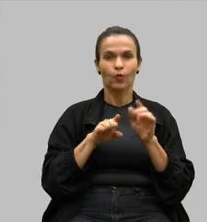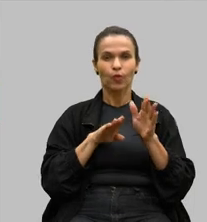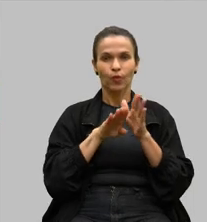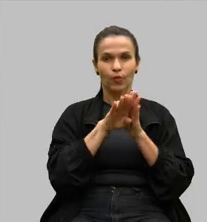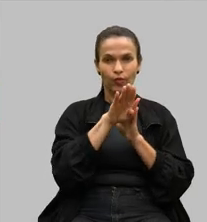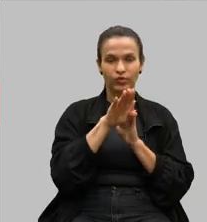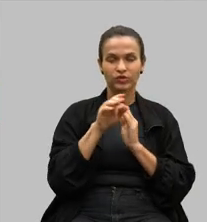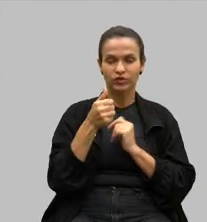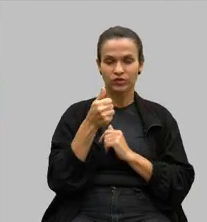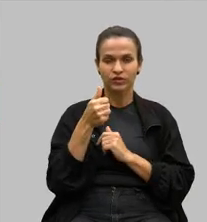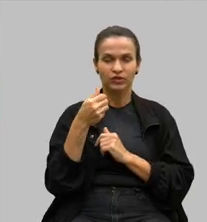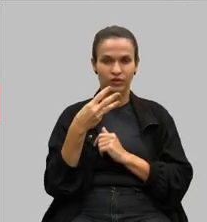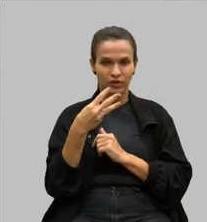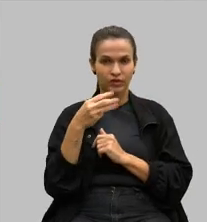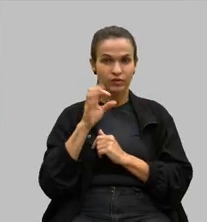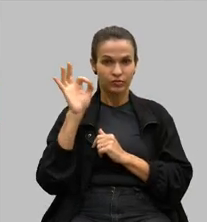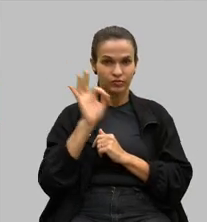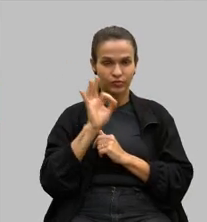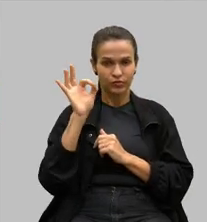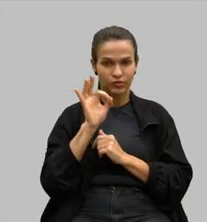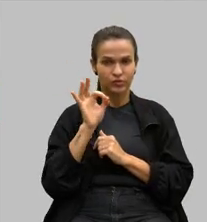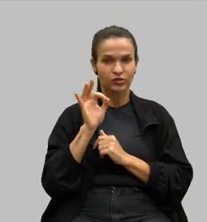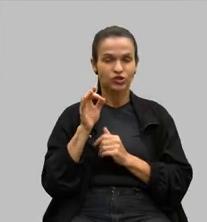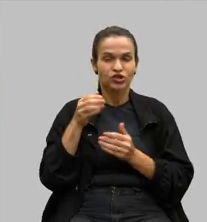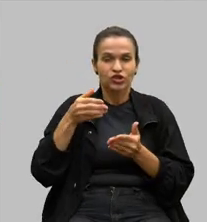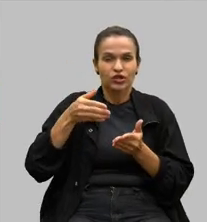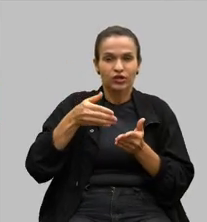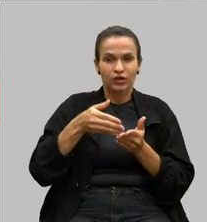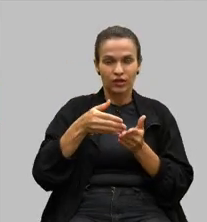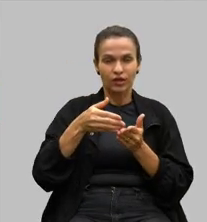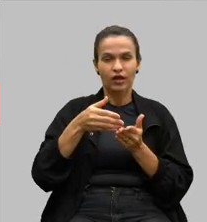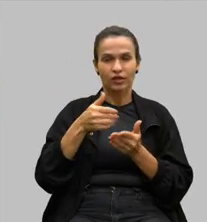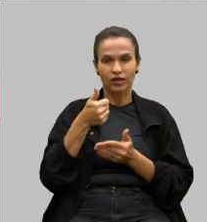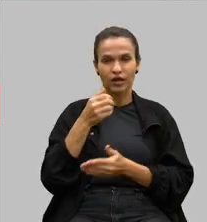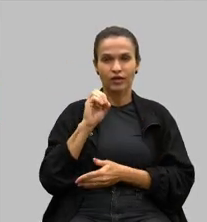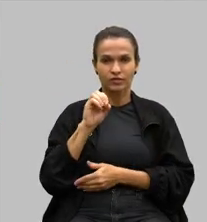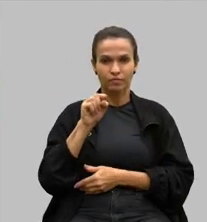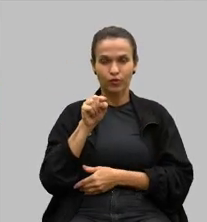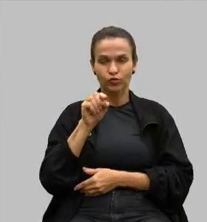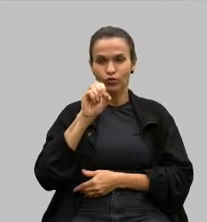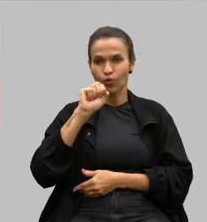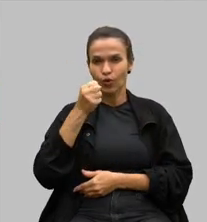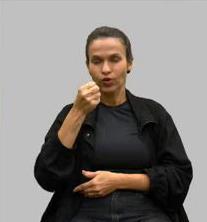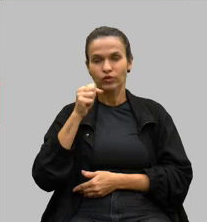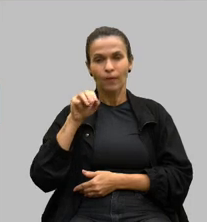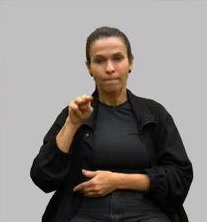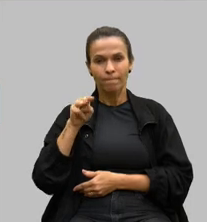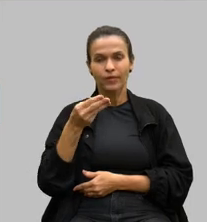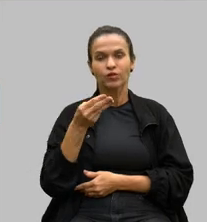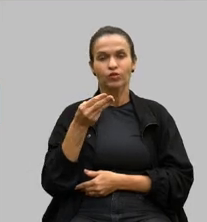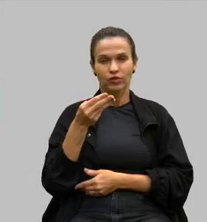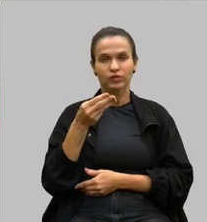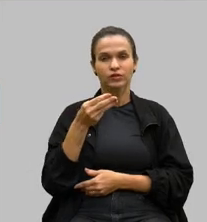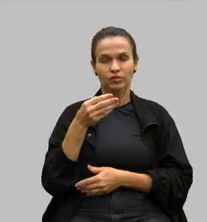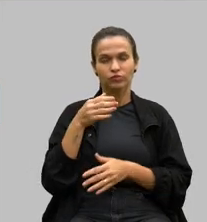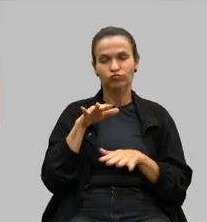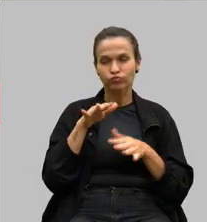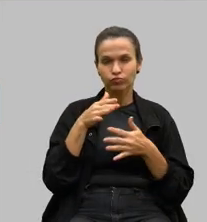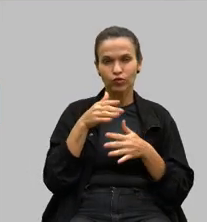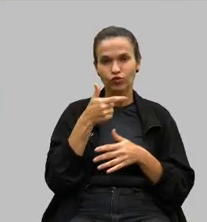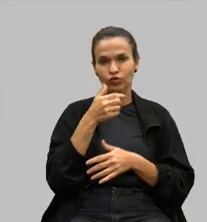13% do fluxo chegando a 10.8 milhões eh a previsão eh de